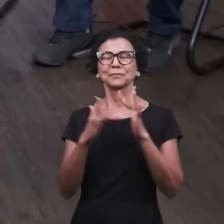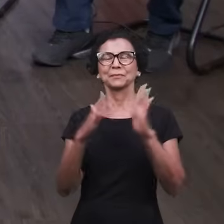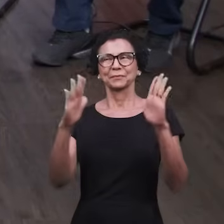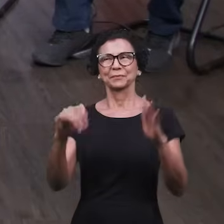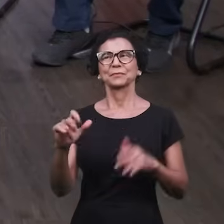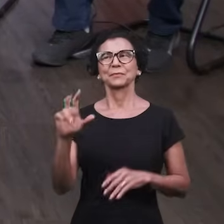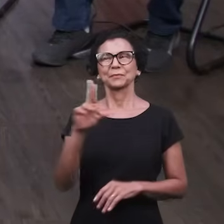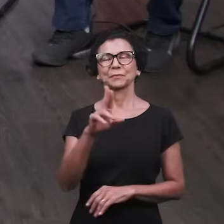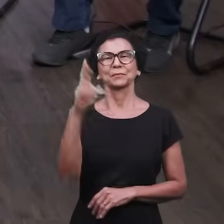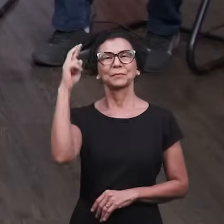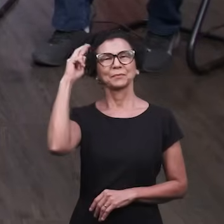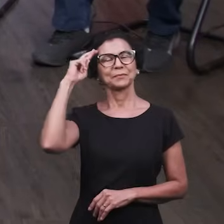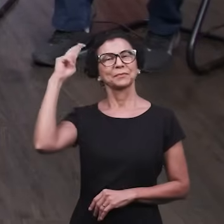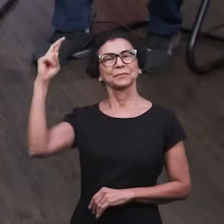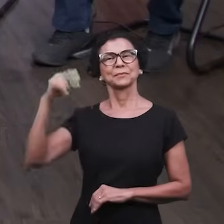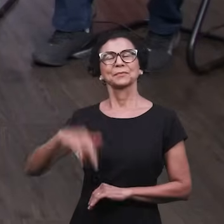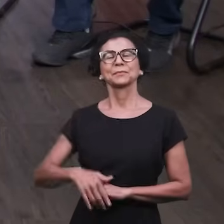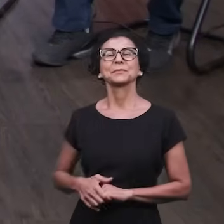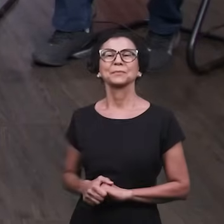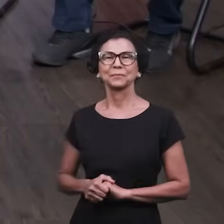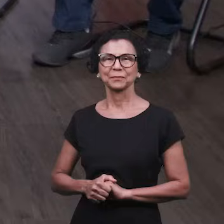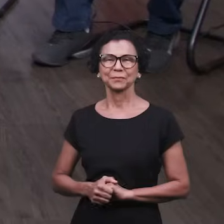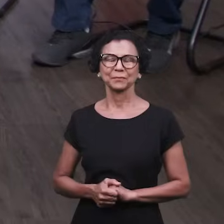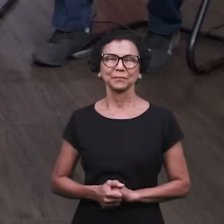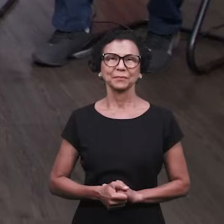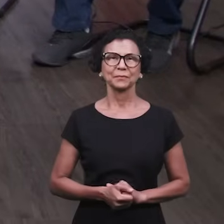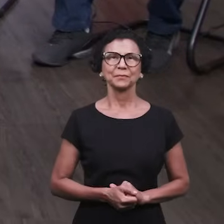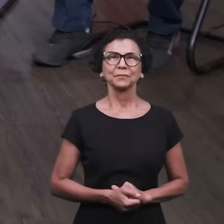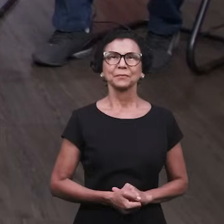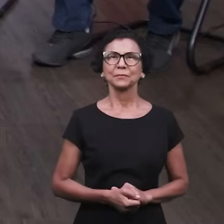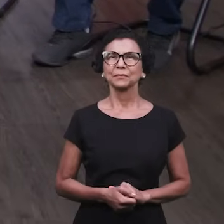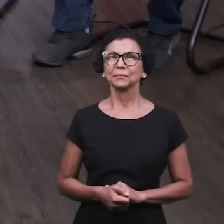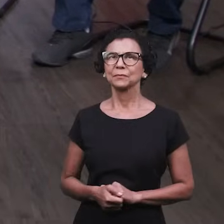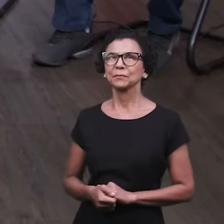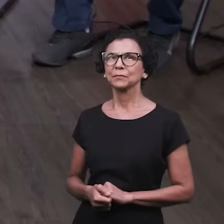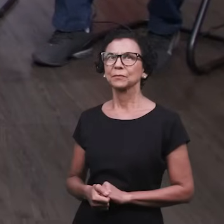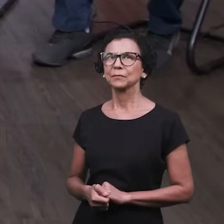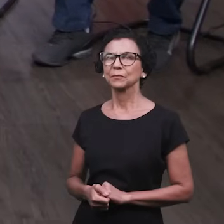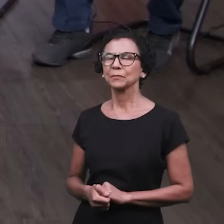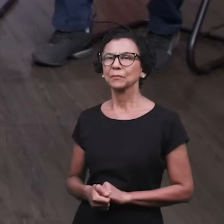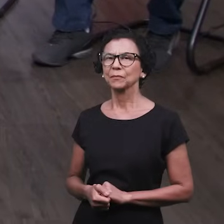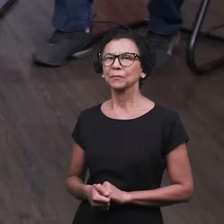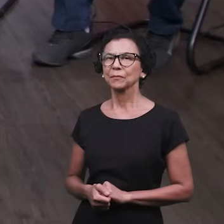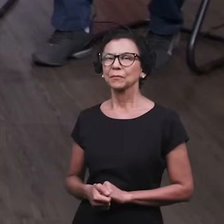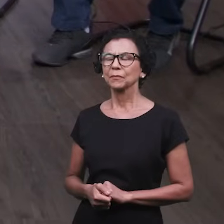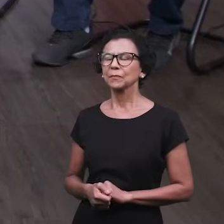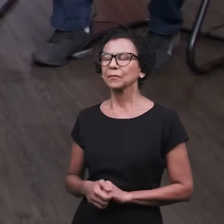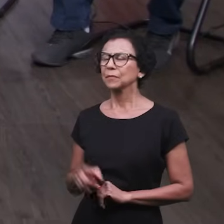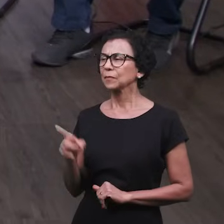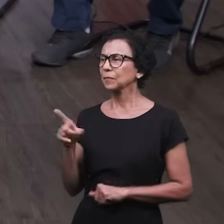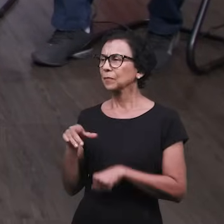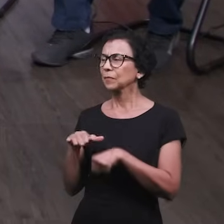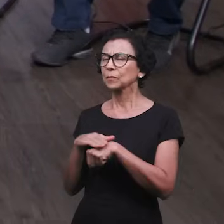Glória a Jesus, louvado seja o nome do nosso Senhor Jesus. Ô Fábio, a gente pode conversar um pouco com o